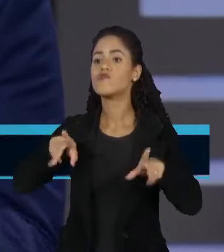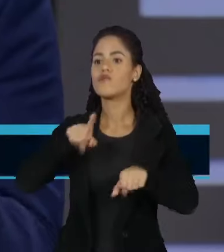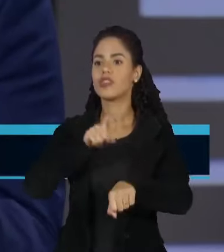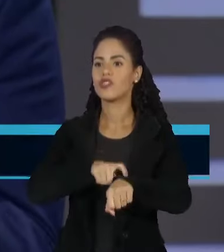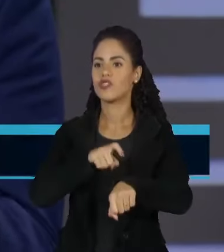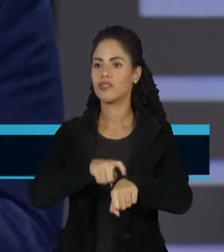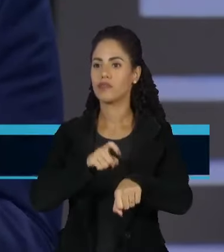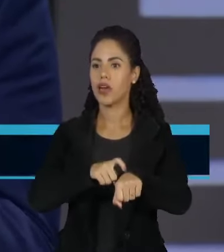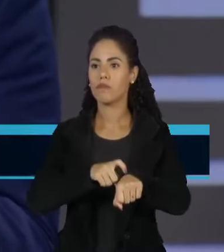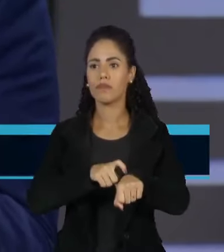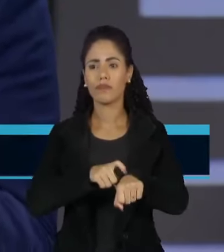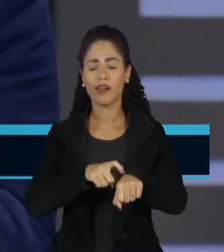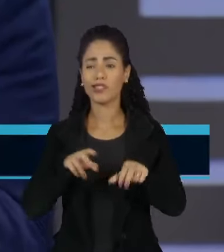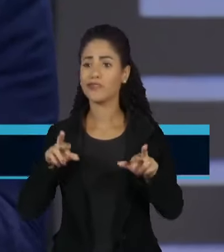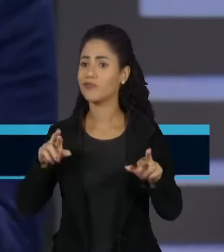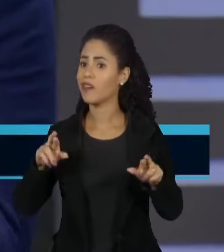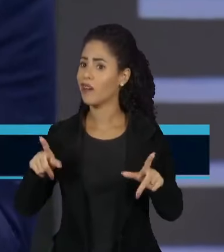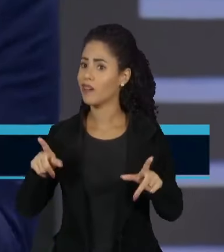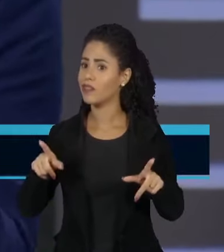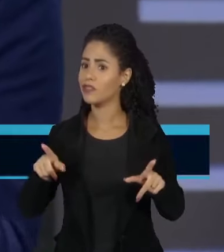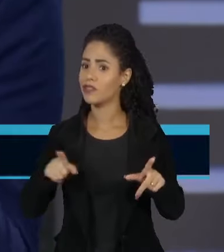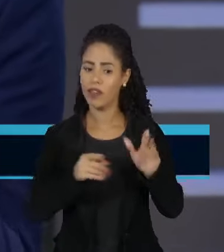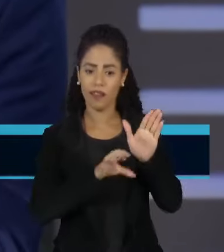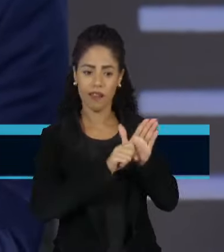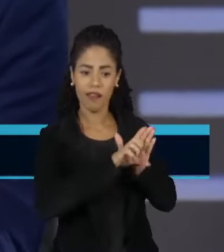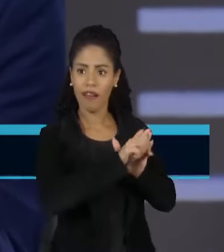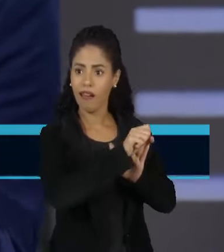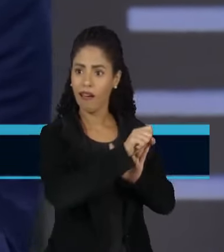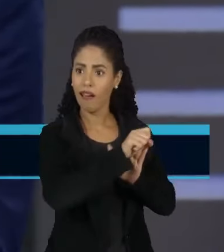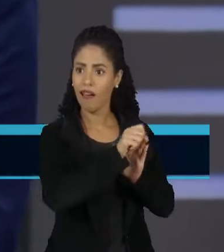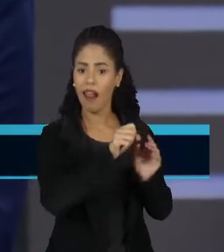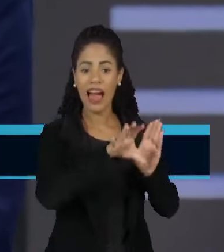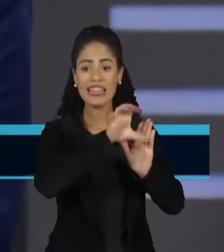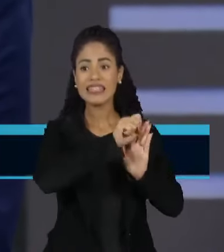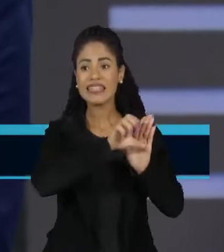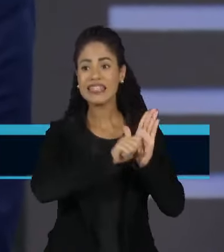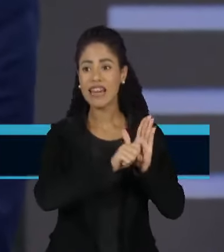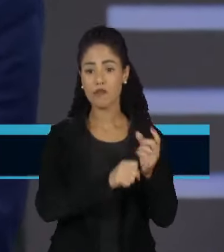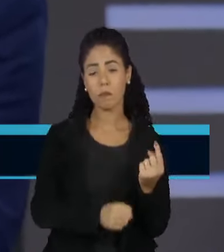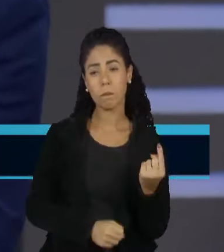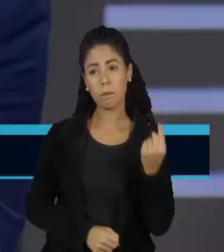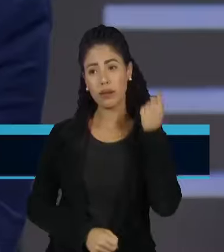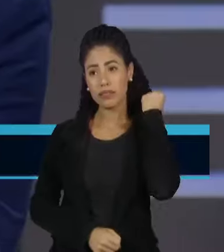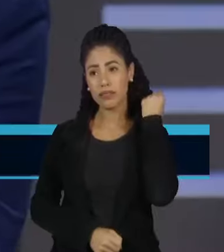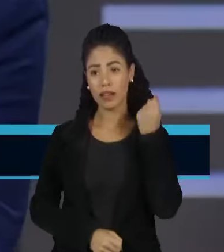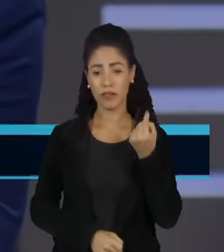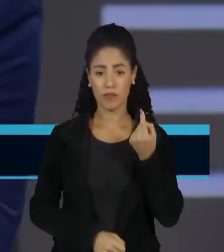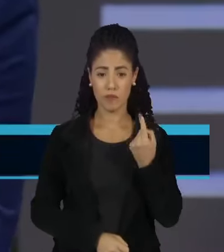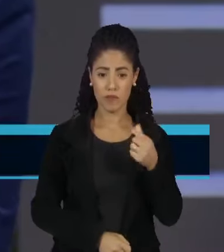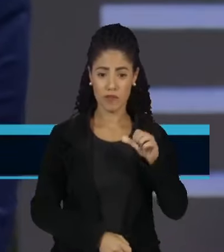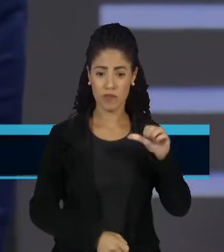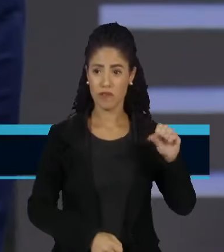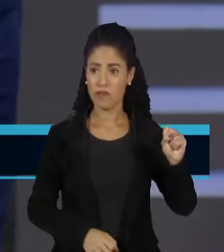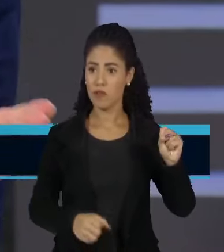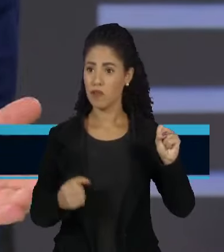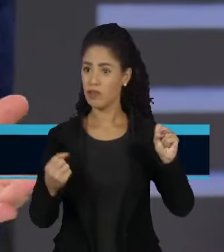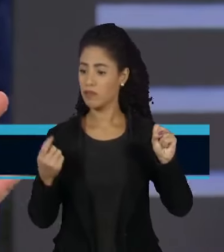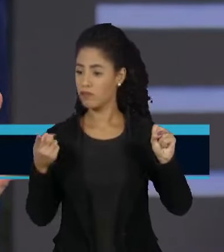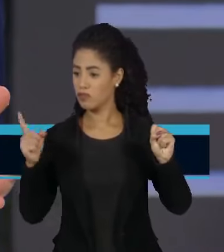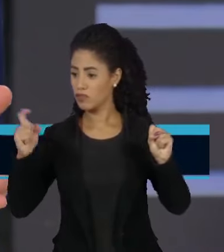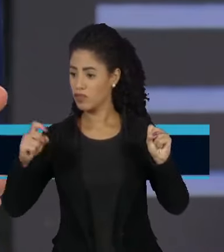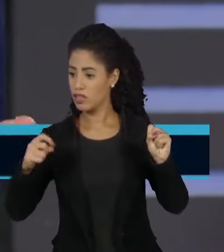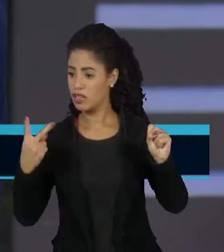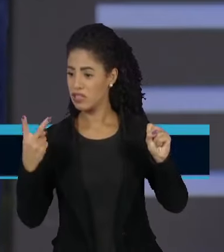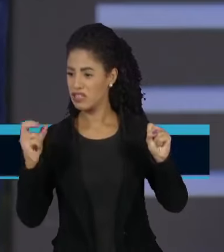existe entre as duas empresas, né? Uma é do século passado, Google é de 98, TikTok é 2016, 17. São